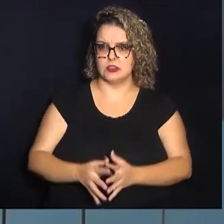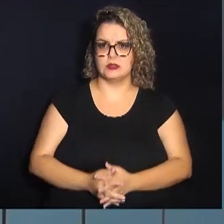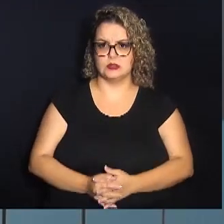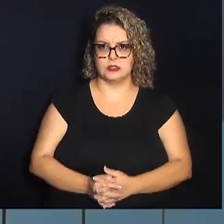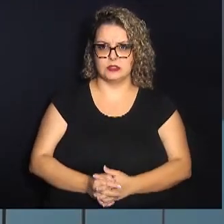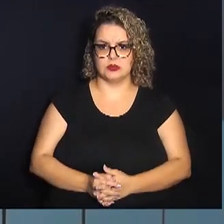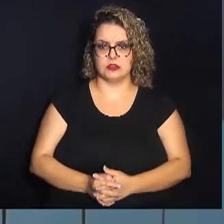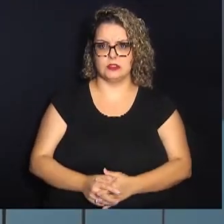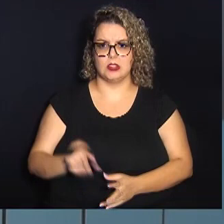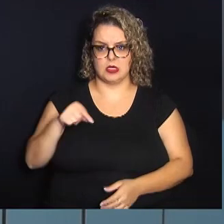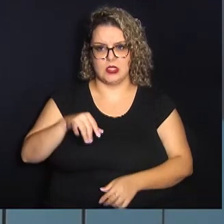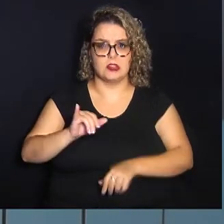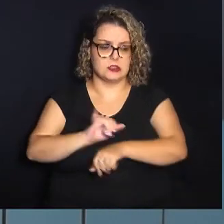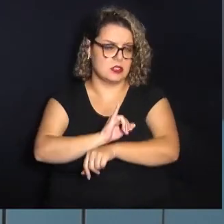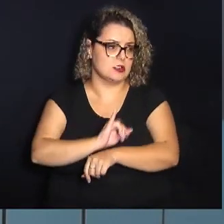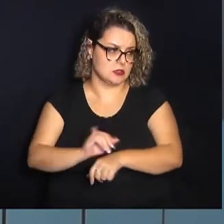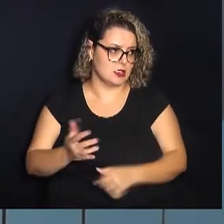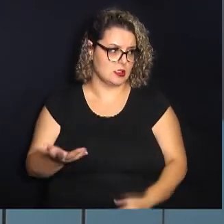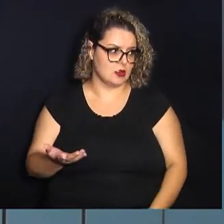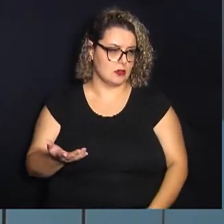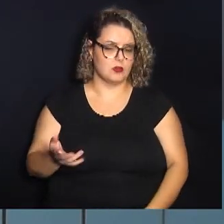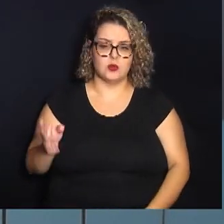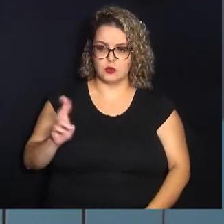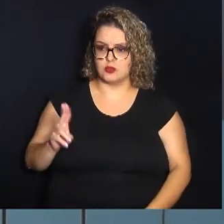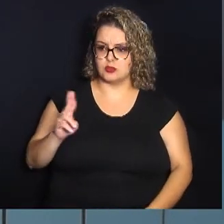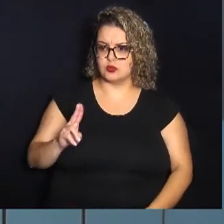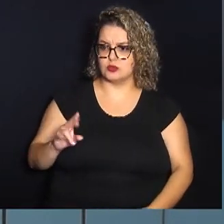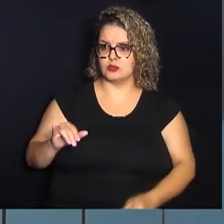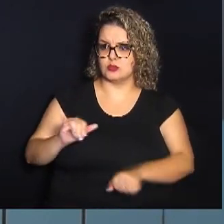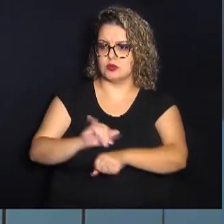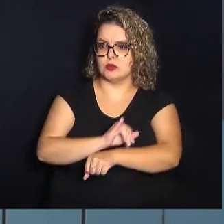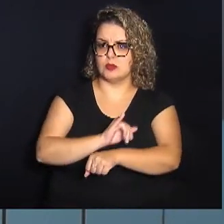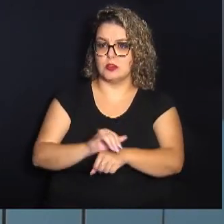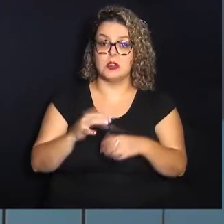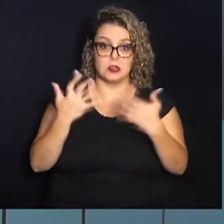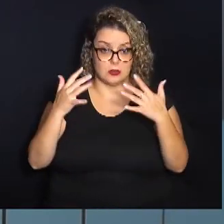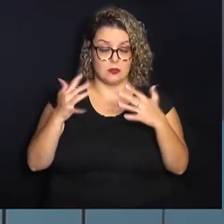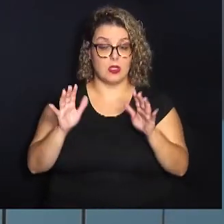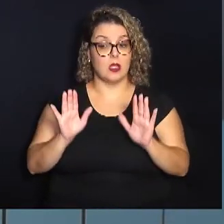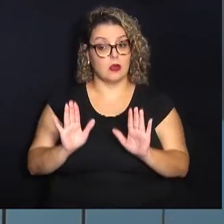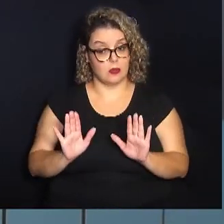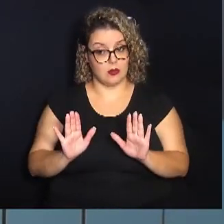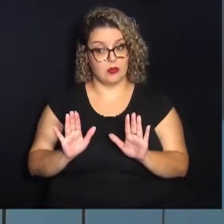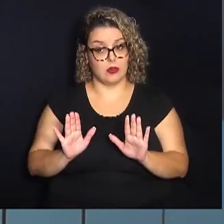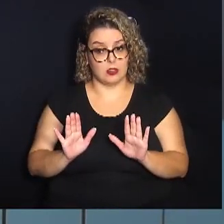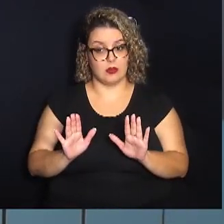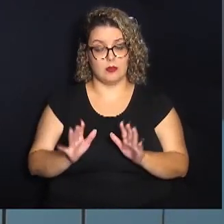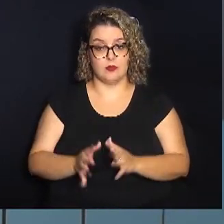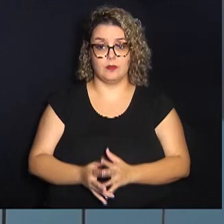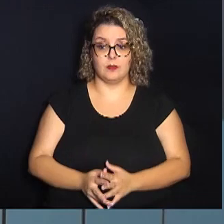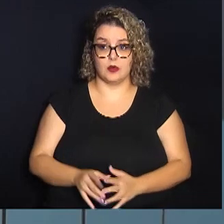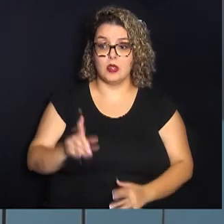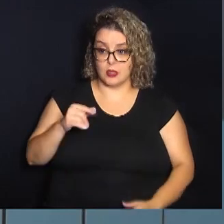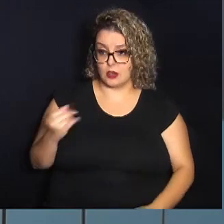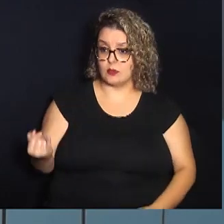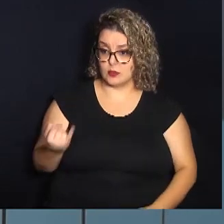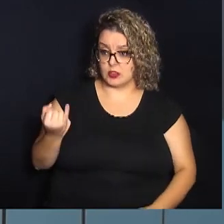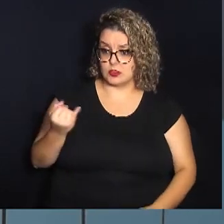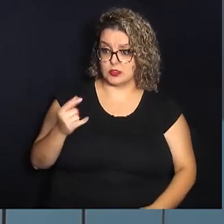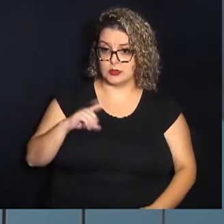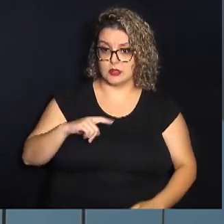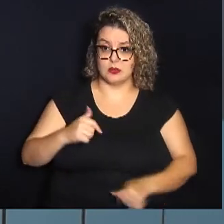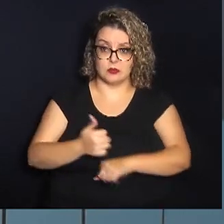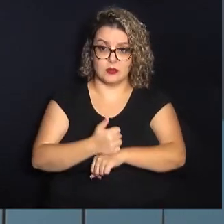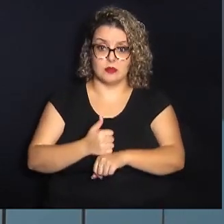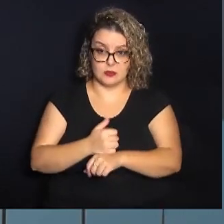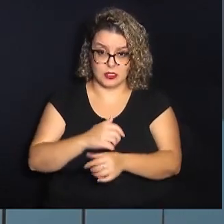essa ferramenta, a utilização desse recurso. Parabenizo. Agora, é importante também que se tenha profissionais dentro do